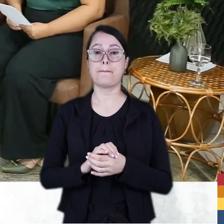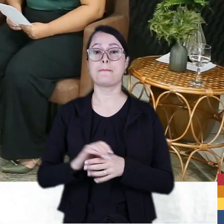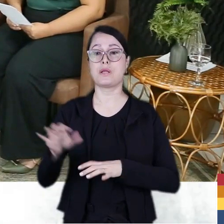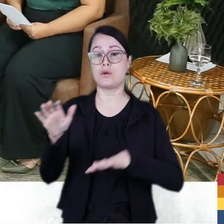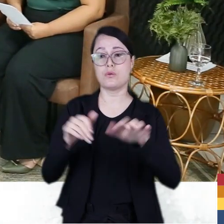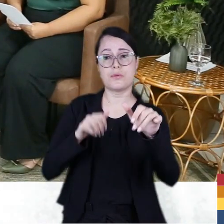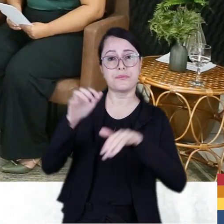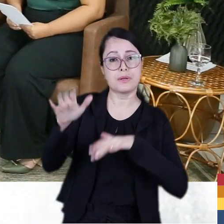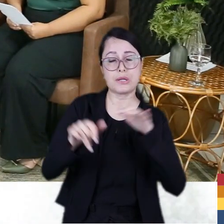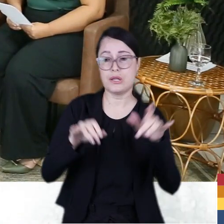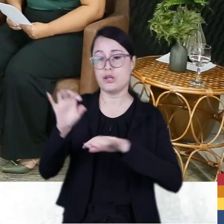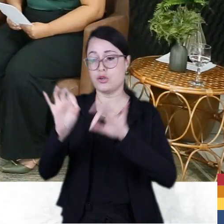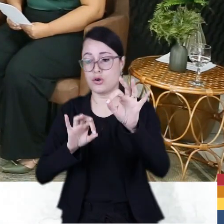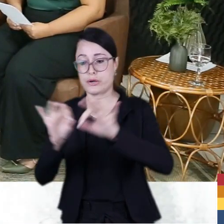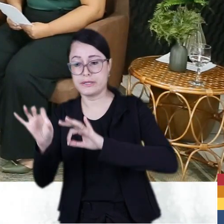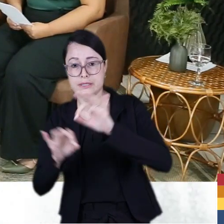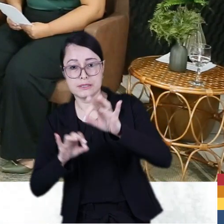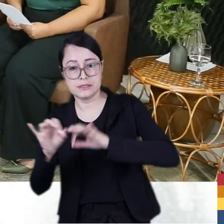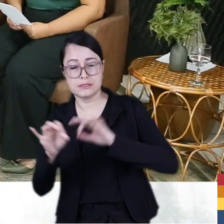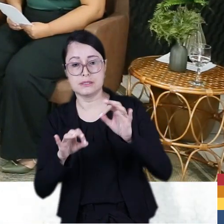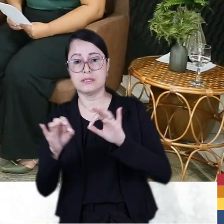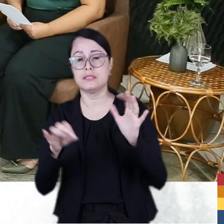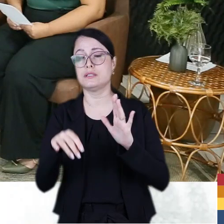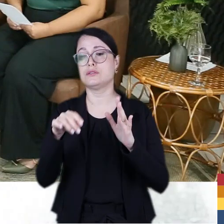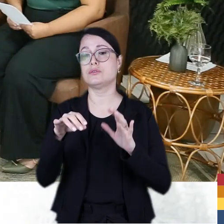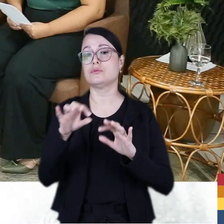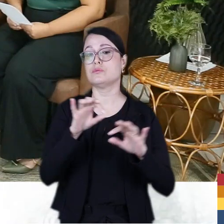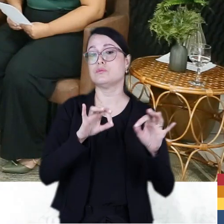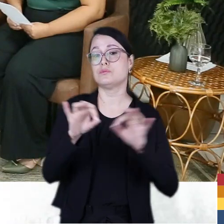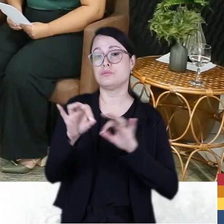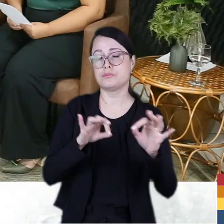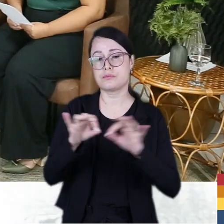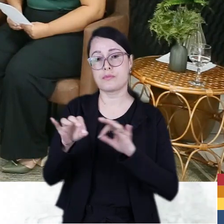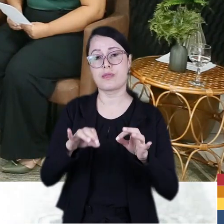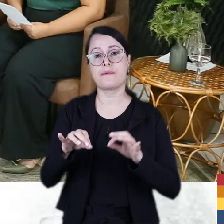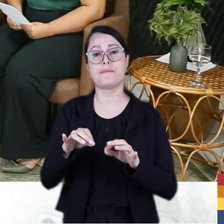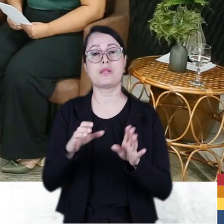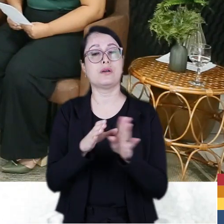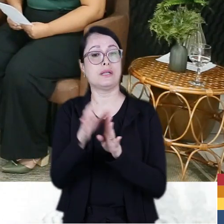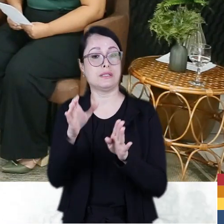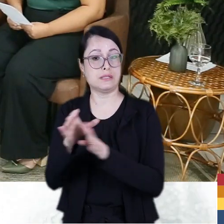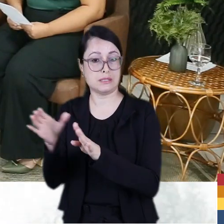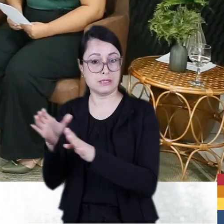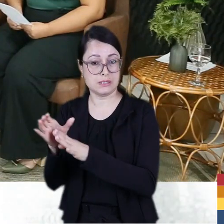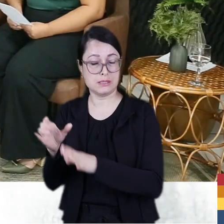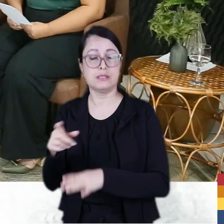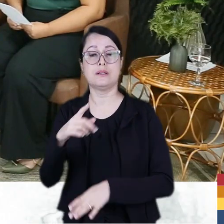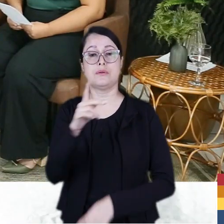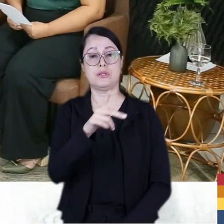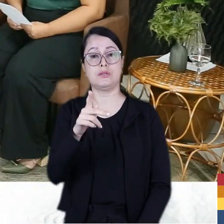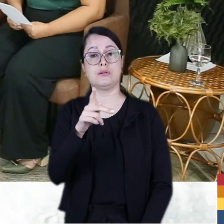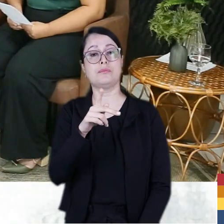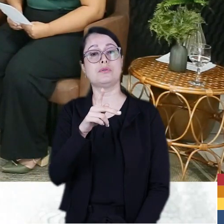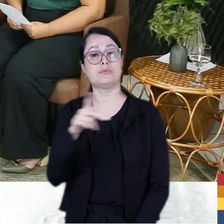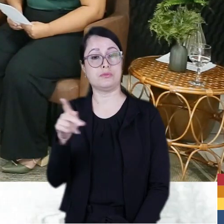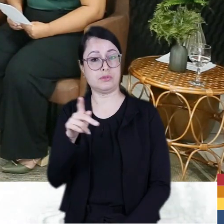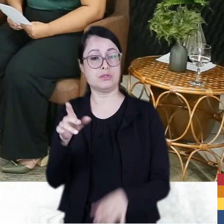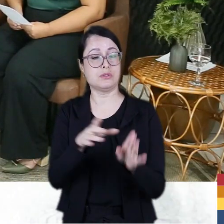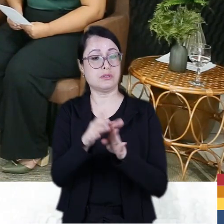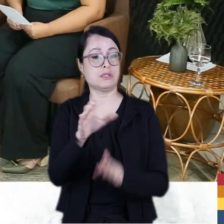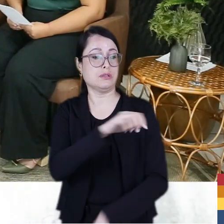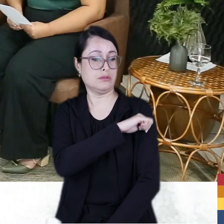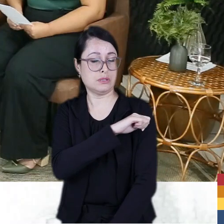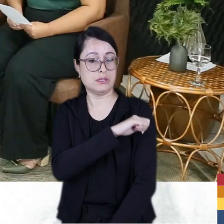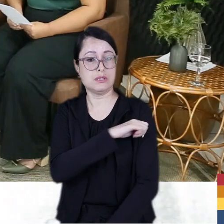a gente precisa ter muito cientemente é da contribuição e do papel da gestão, né, da equipe docente